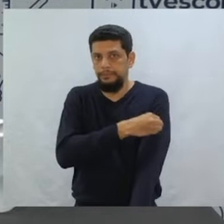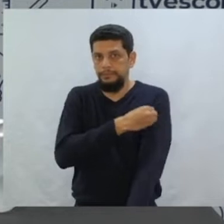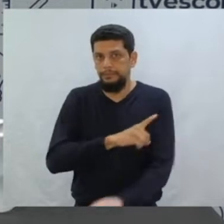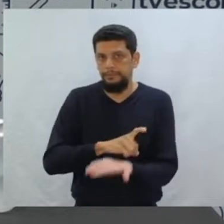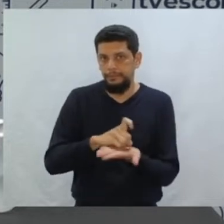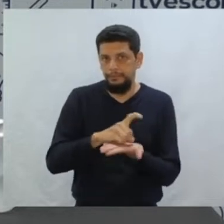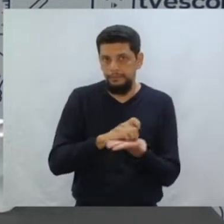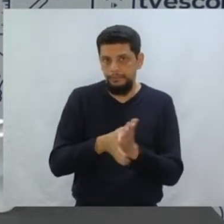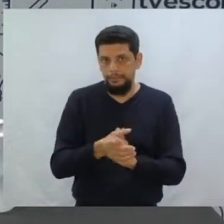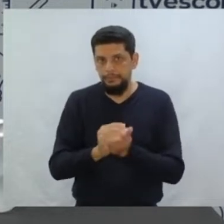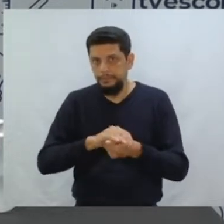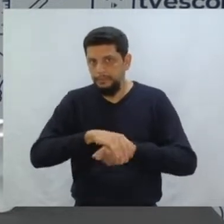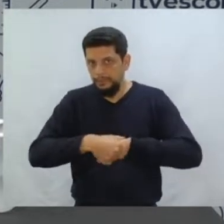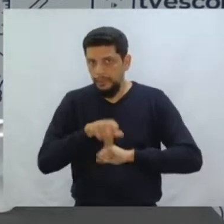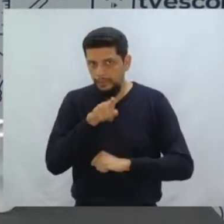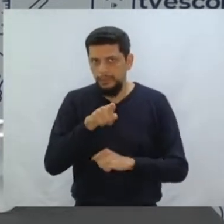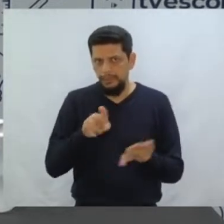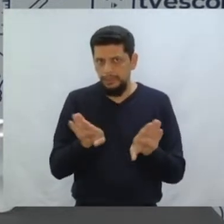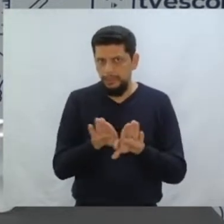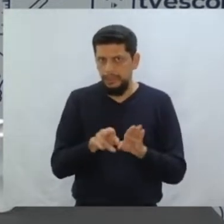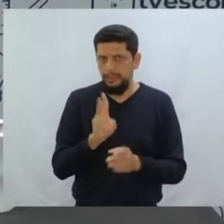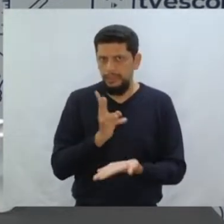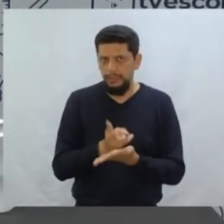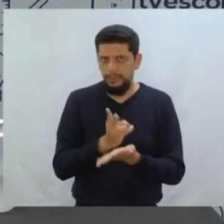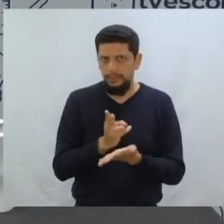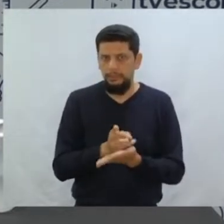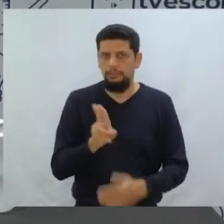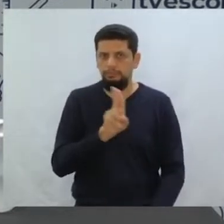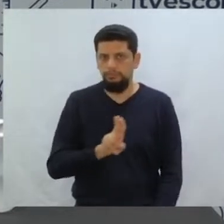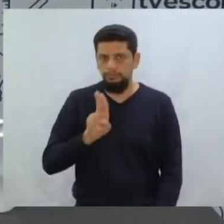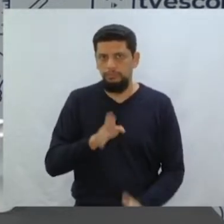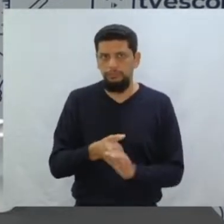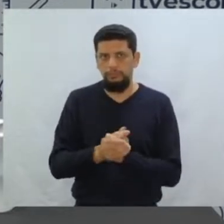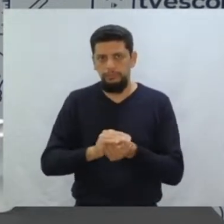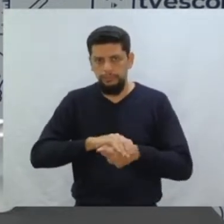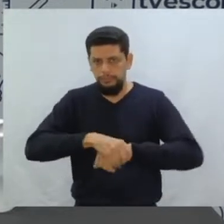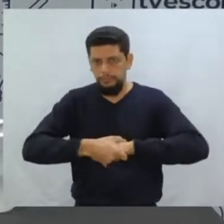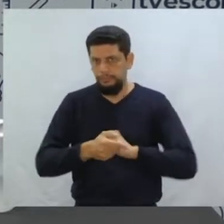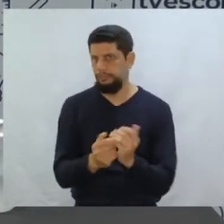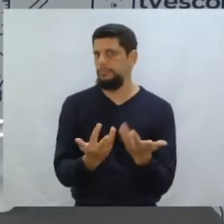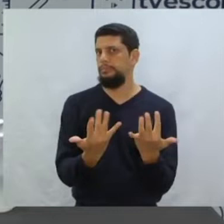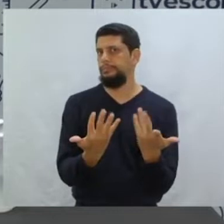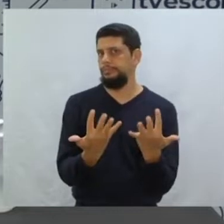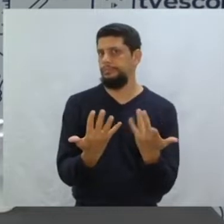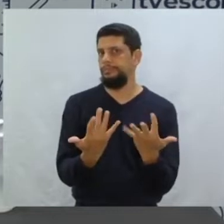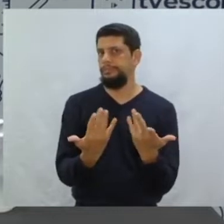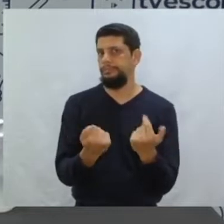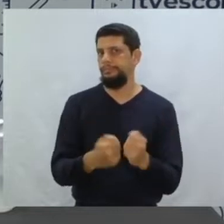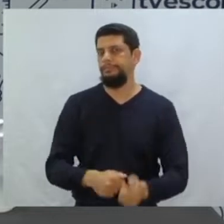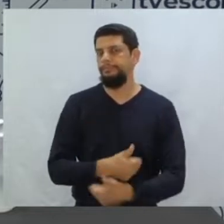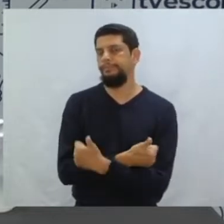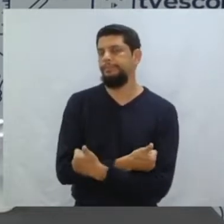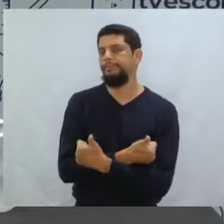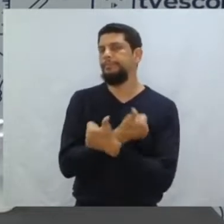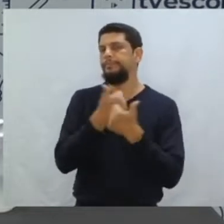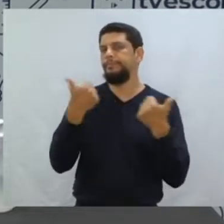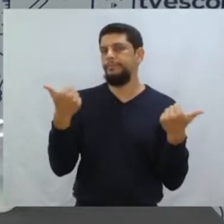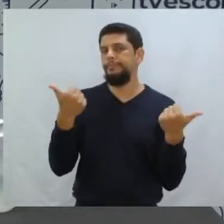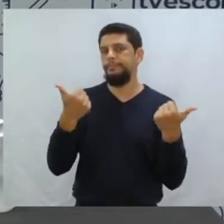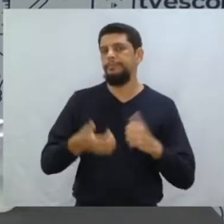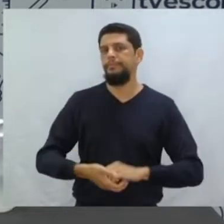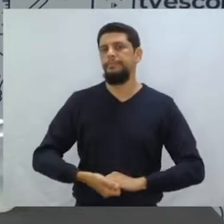você? Tem passado álcool em gel bastante em casa? Lavado bem direitinho as suas mãos? Muito